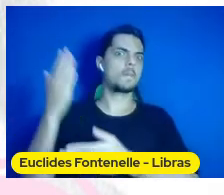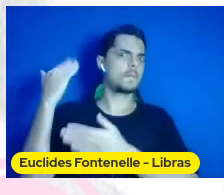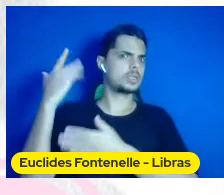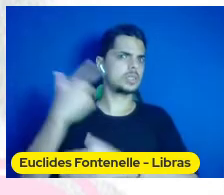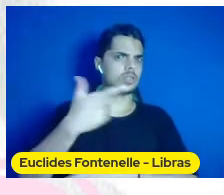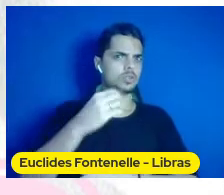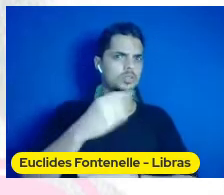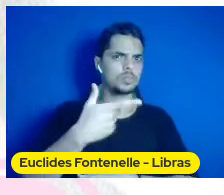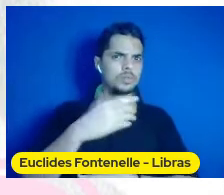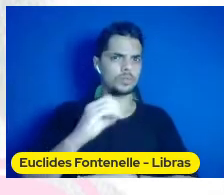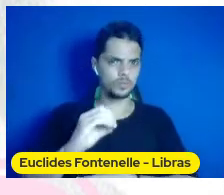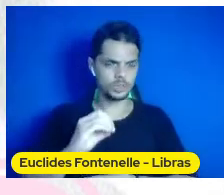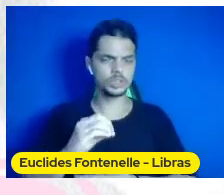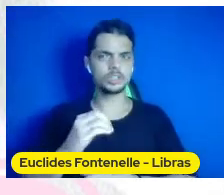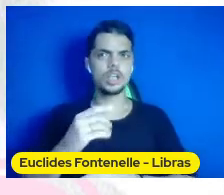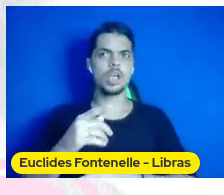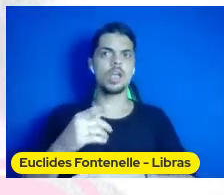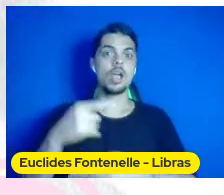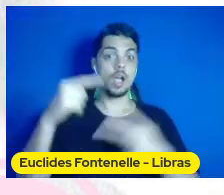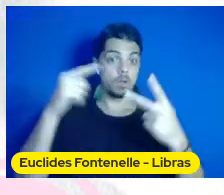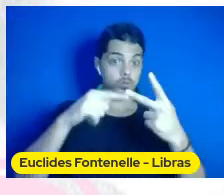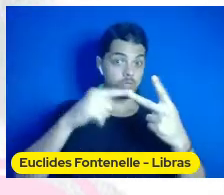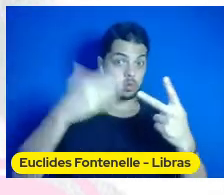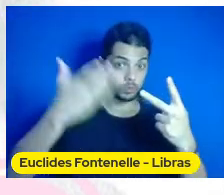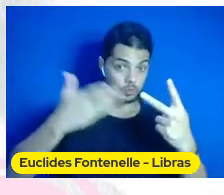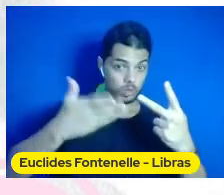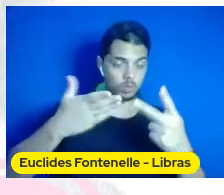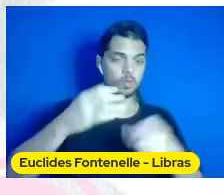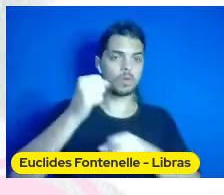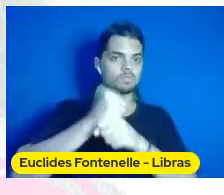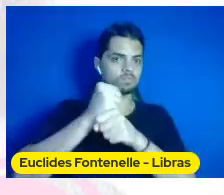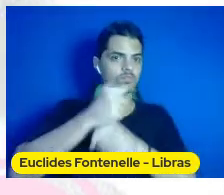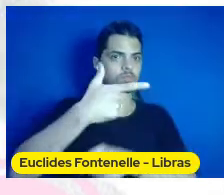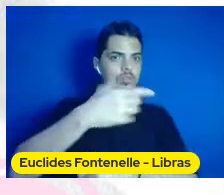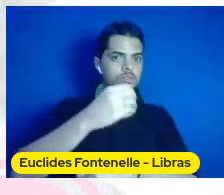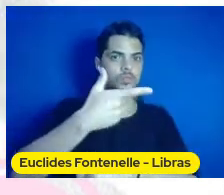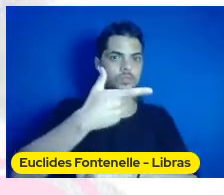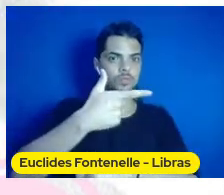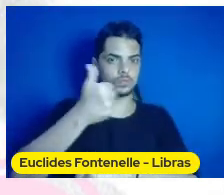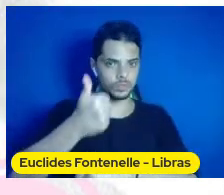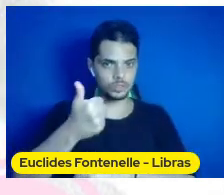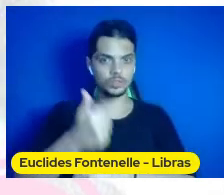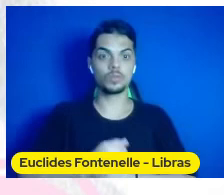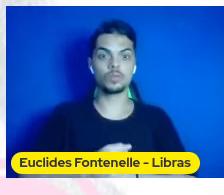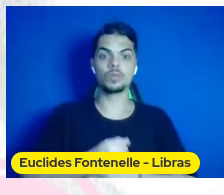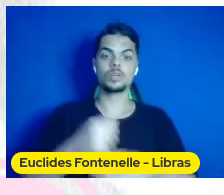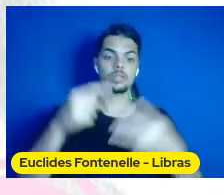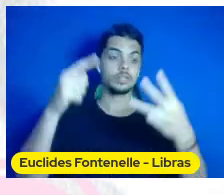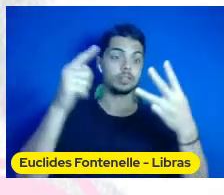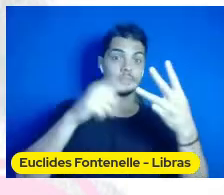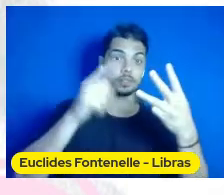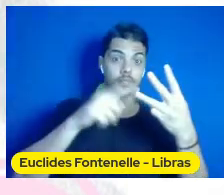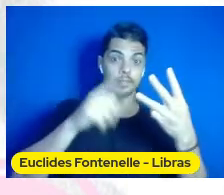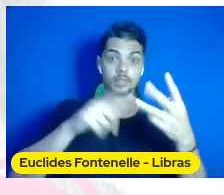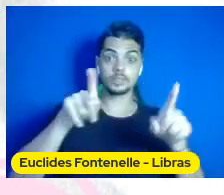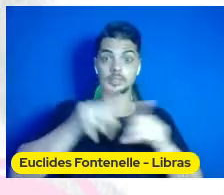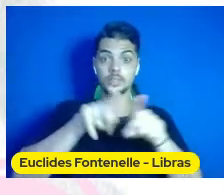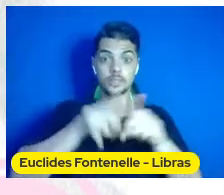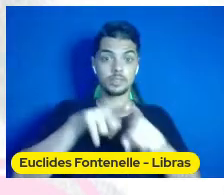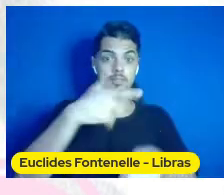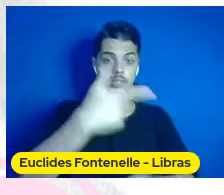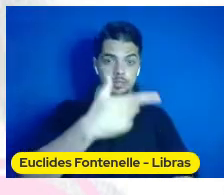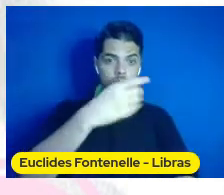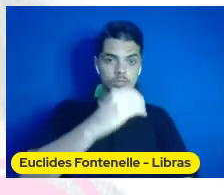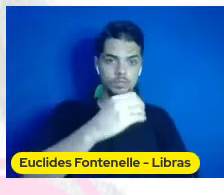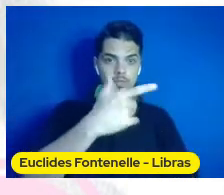agora, em 2021, e uma terceira parte comemorando o bicentenário já em 2022.